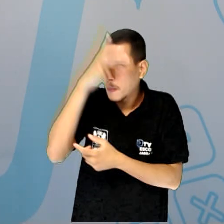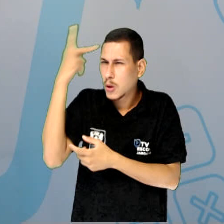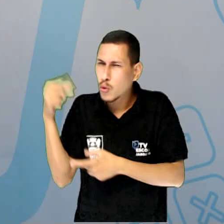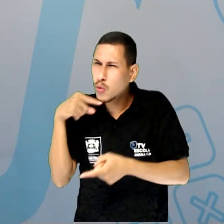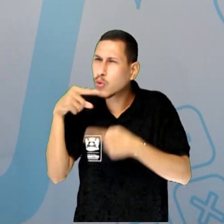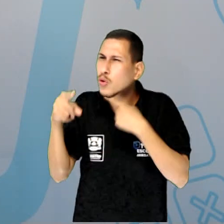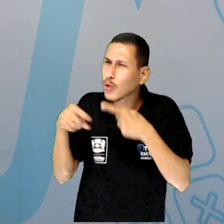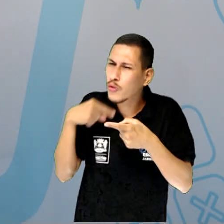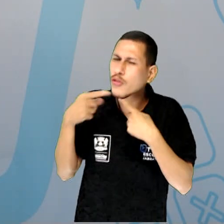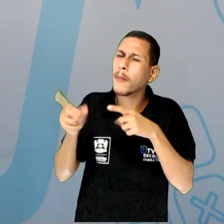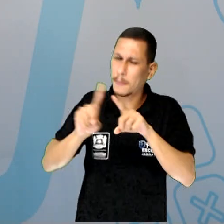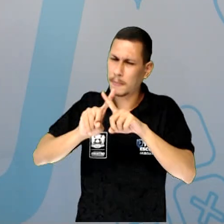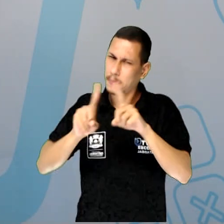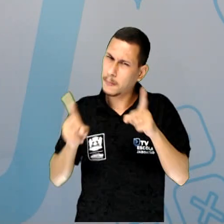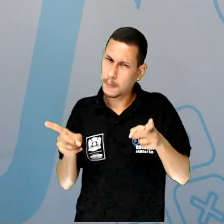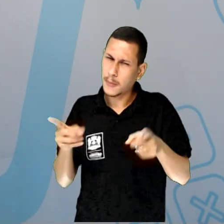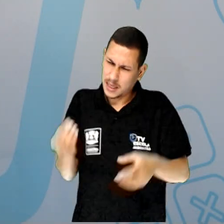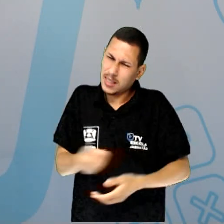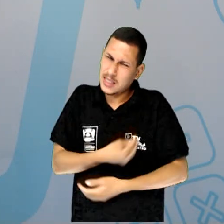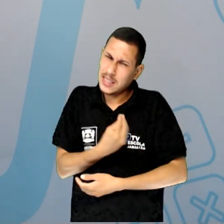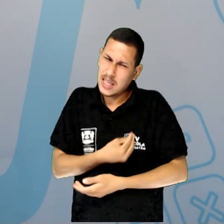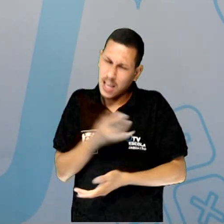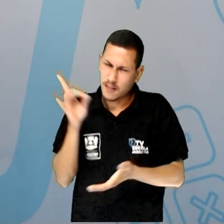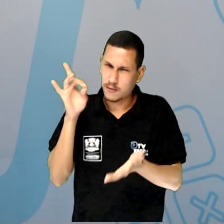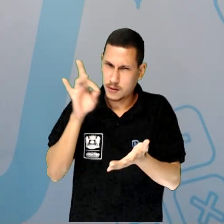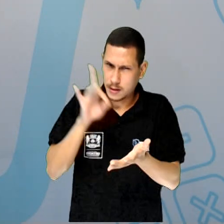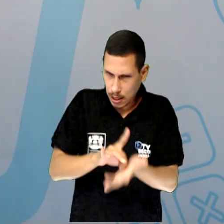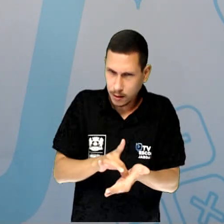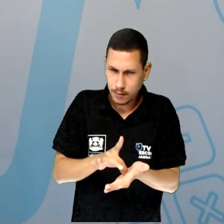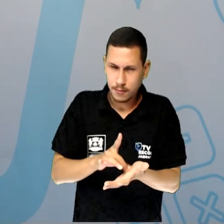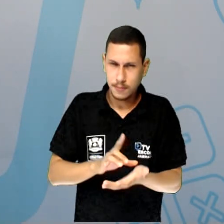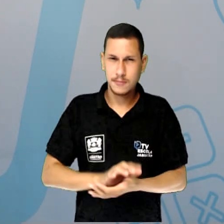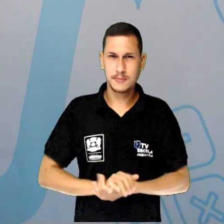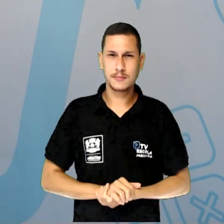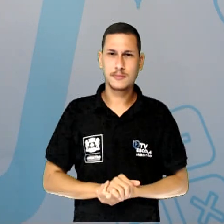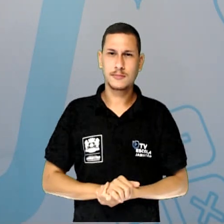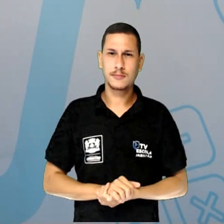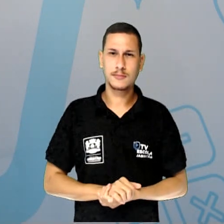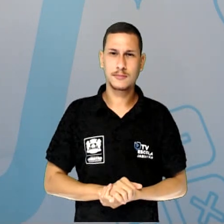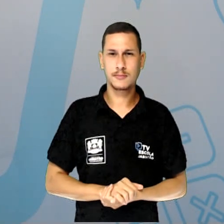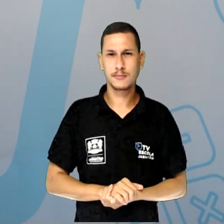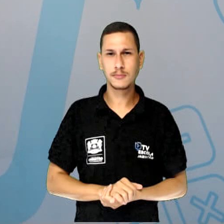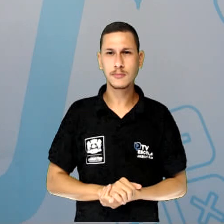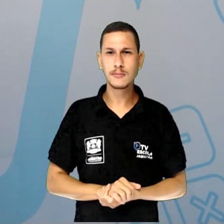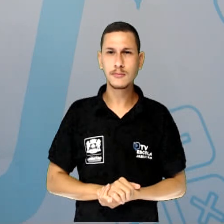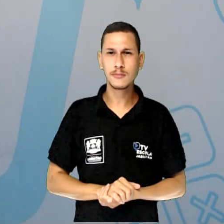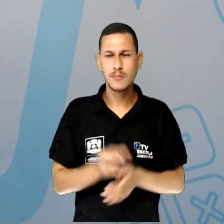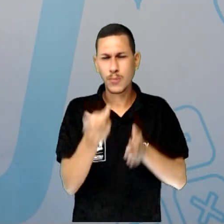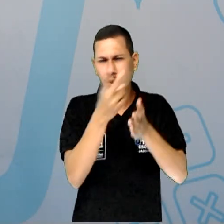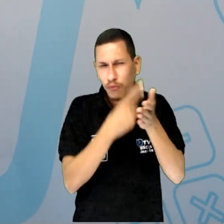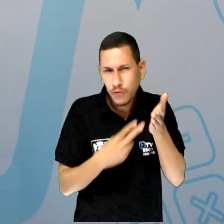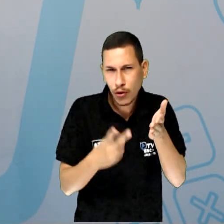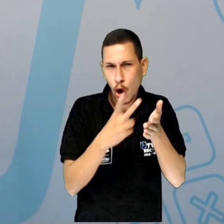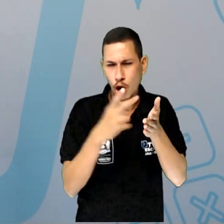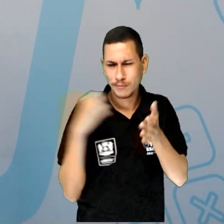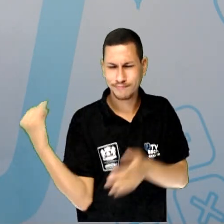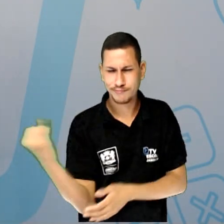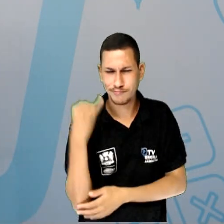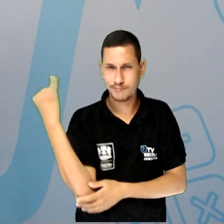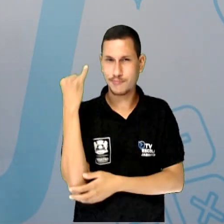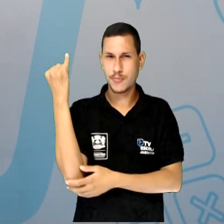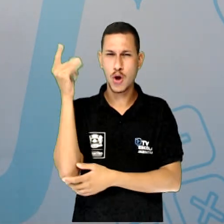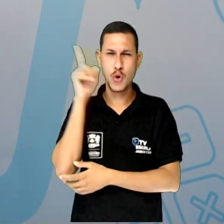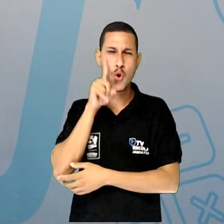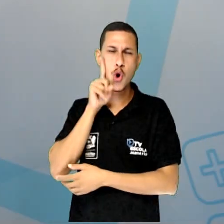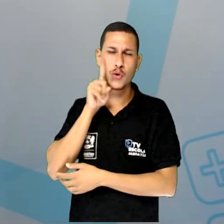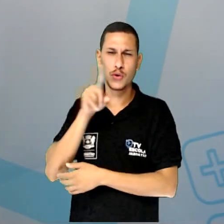verdadeira autenticidade ou a verdadeira existência, né, dessa figura tão importante para os Estados Unidos, mas de